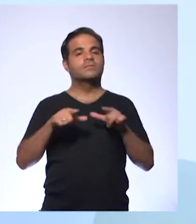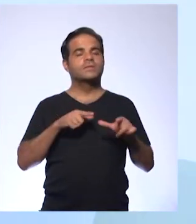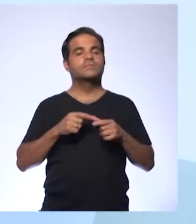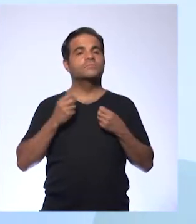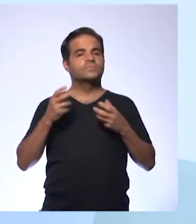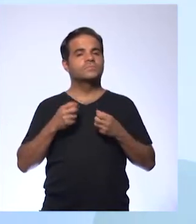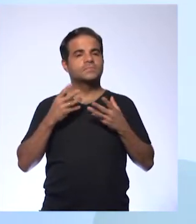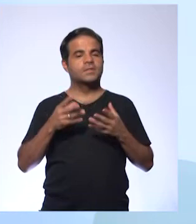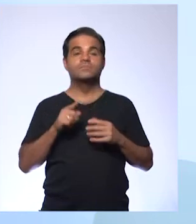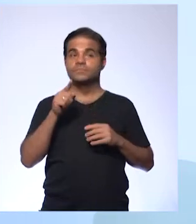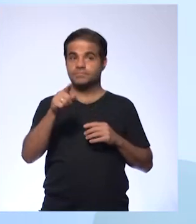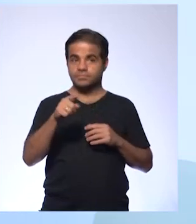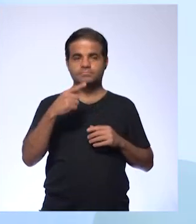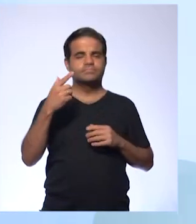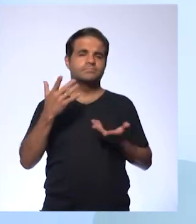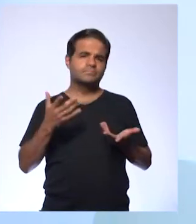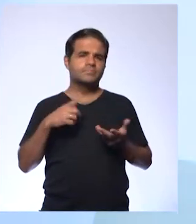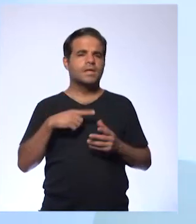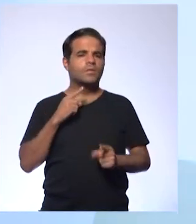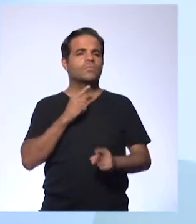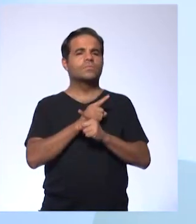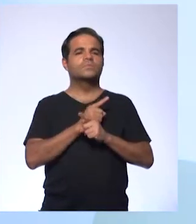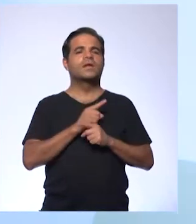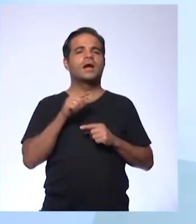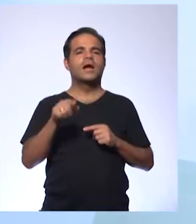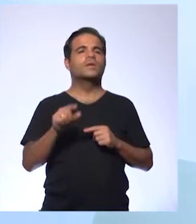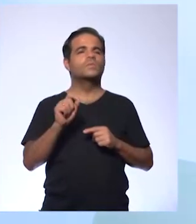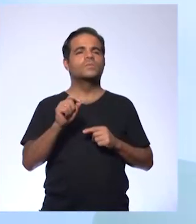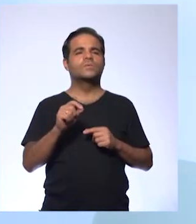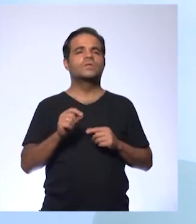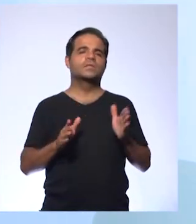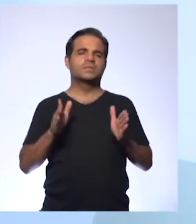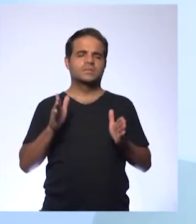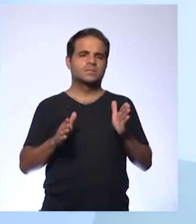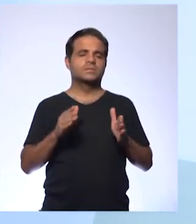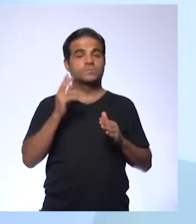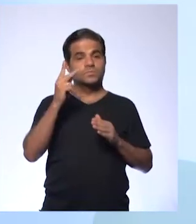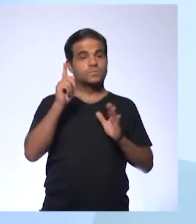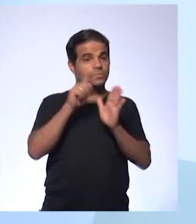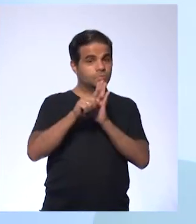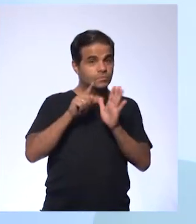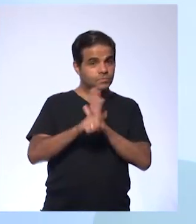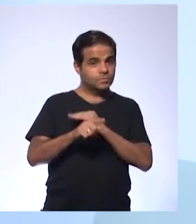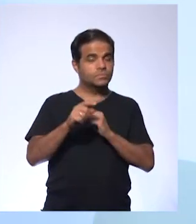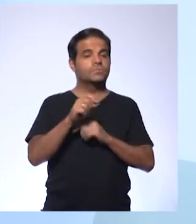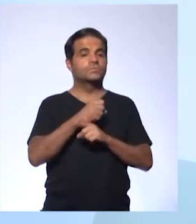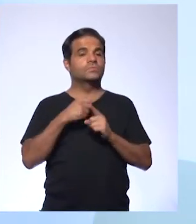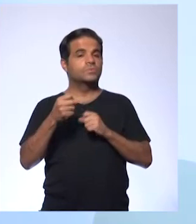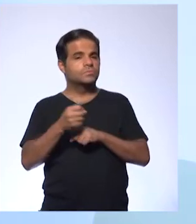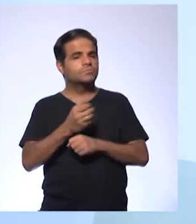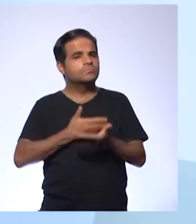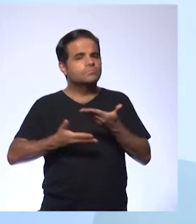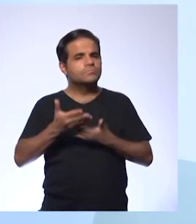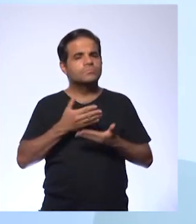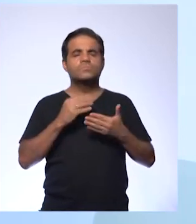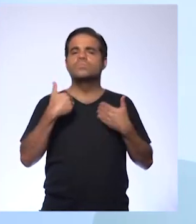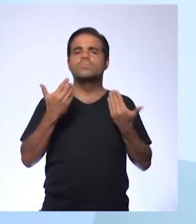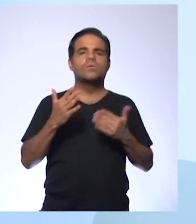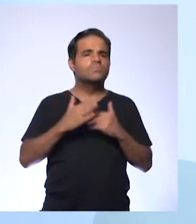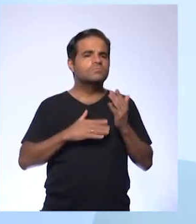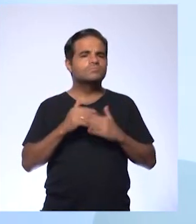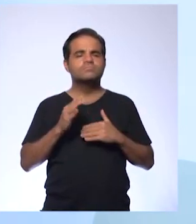Você deveria ter localizado entre o seu questionário do socioemocional qual era a habilidade,